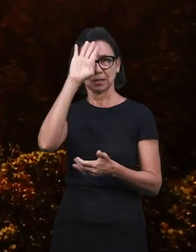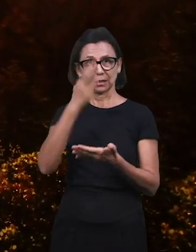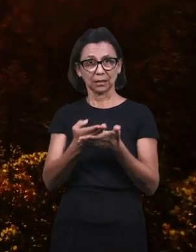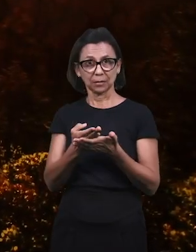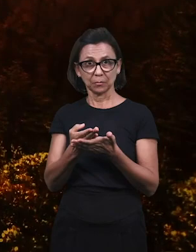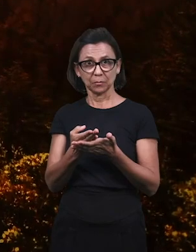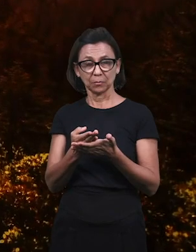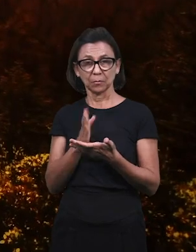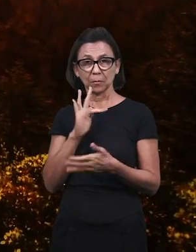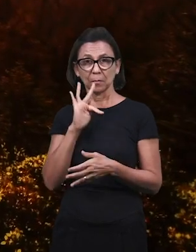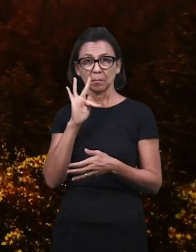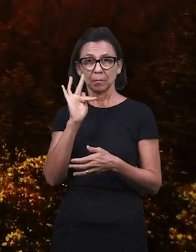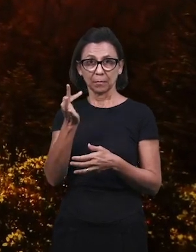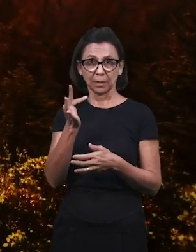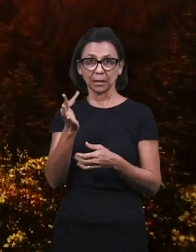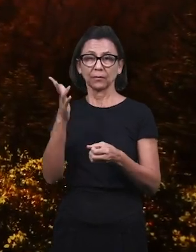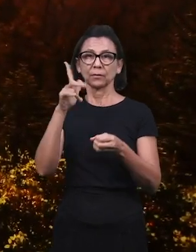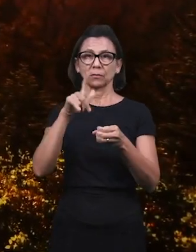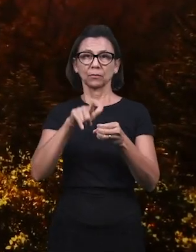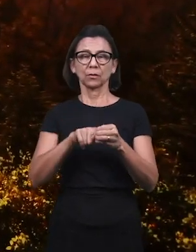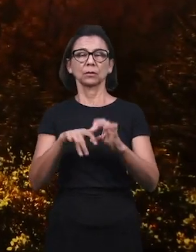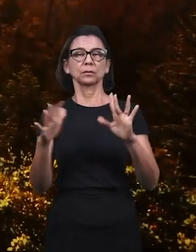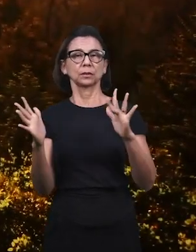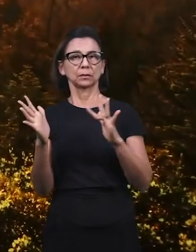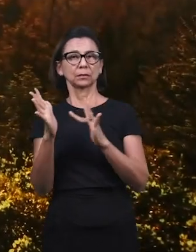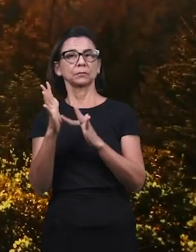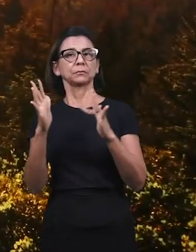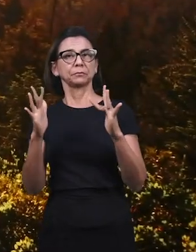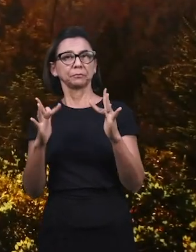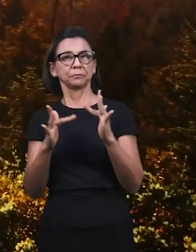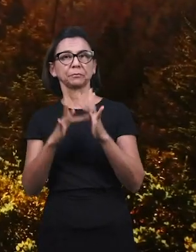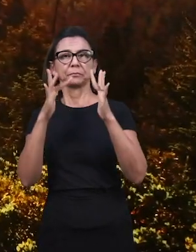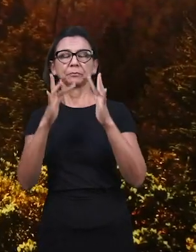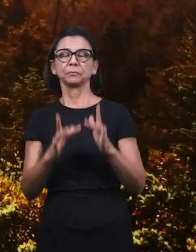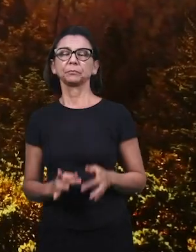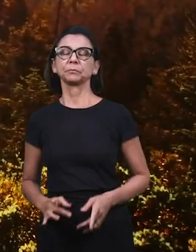a esperança do